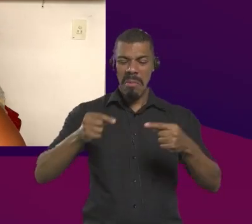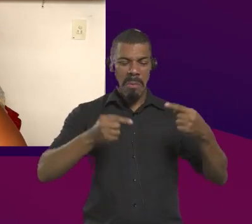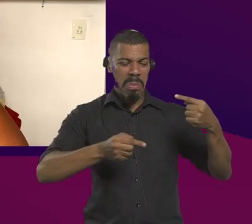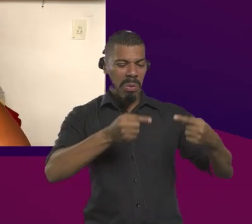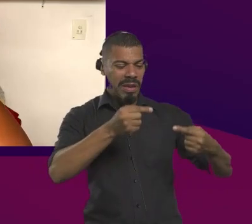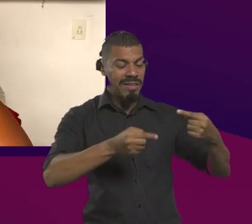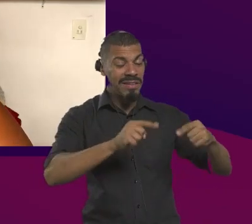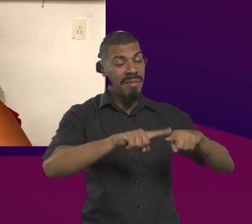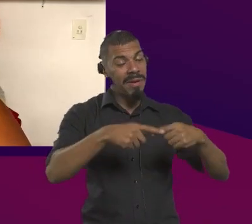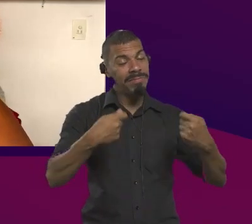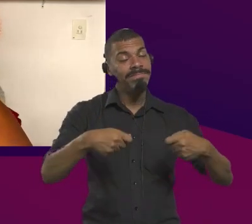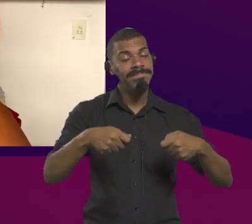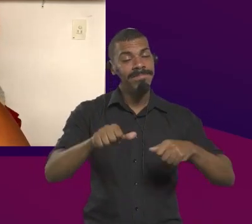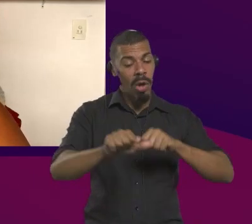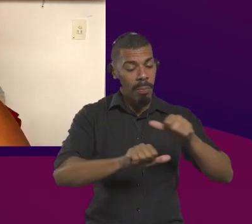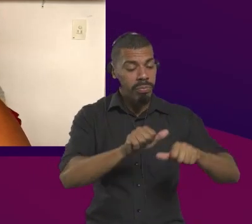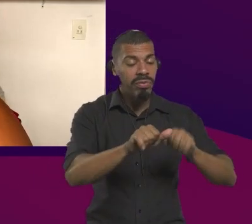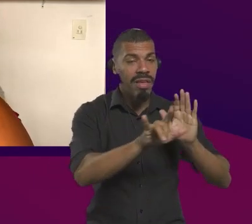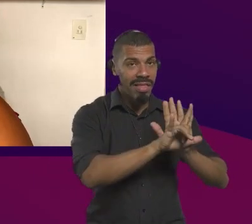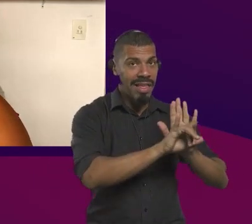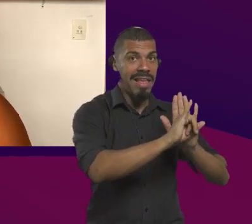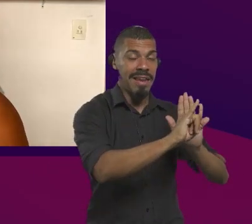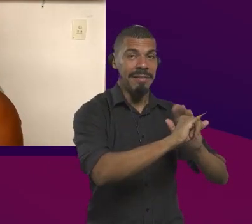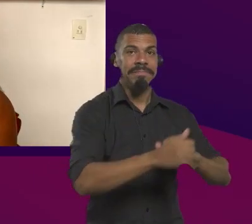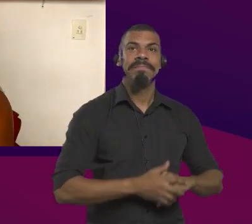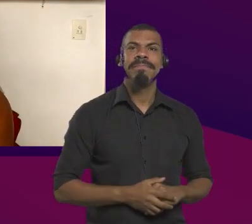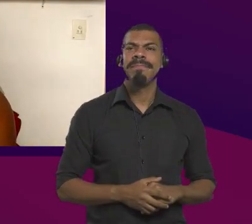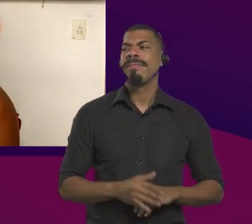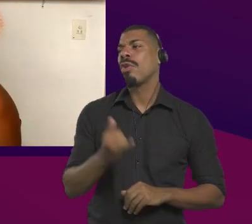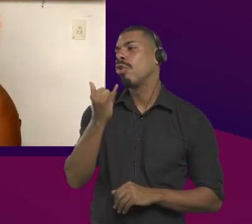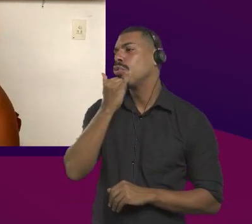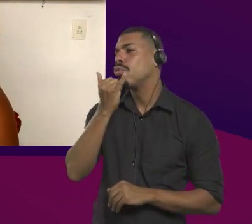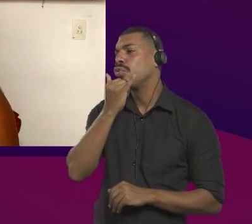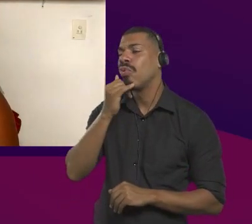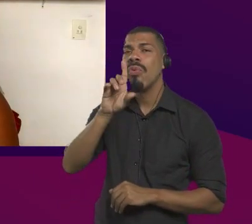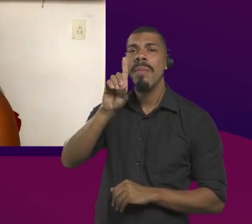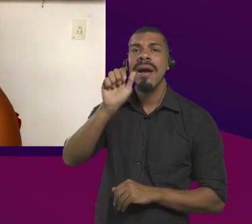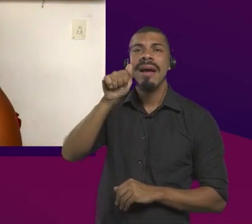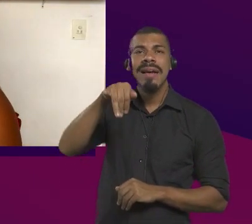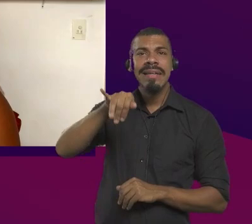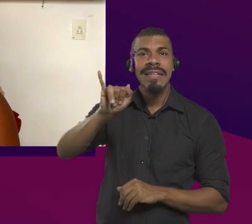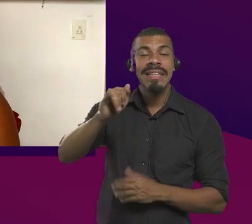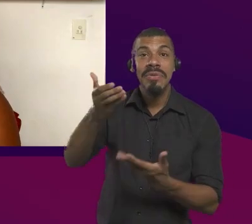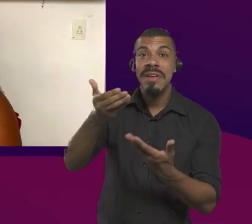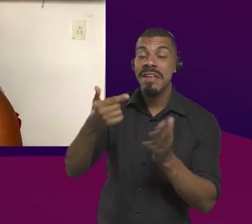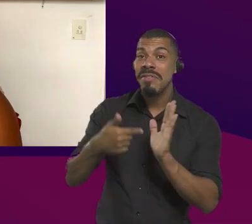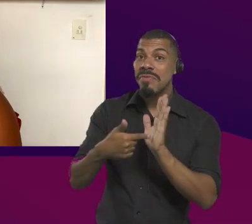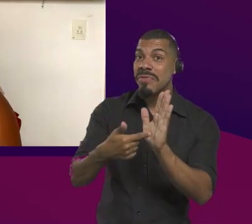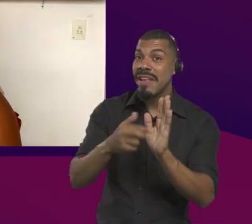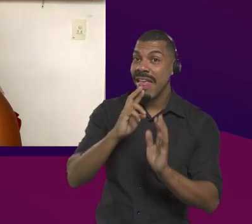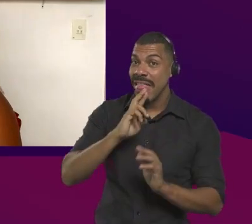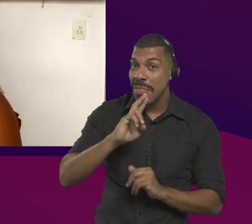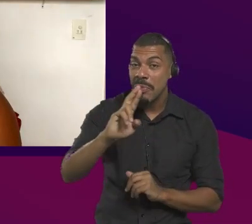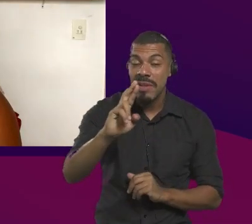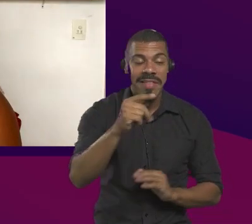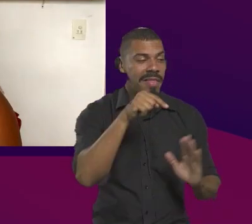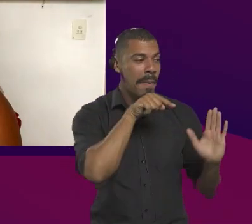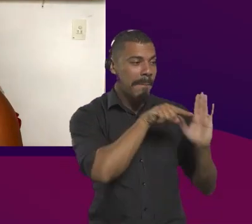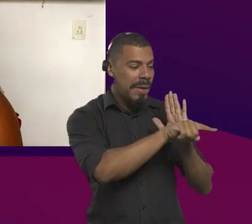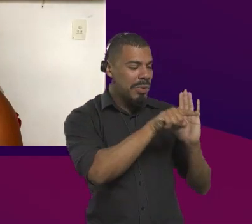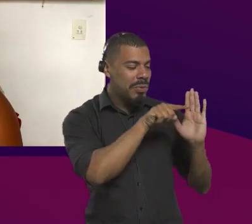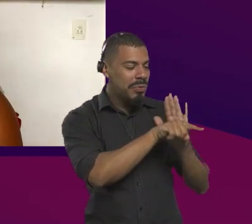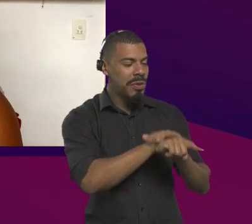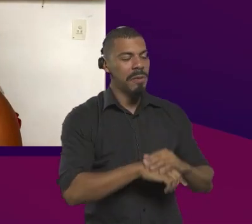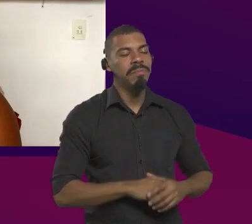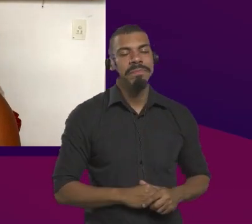mexer nessas leis de fato. É. Ô, Dani, desculpa ter te interrompido, e eu queria que você começasse respondendo essa pergunta, que